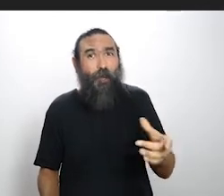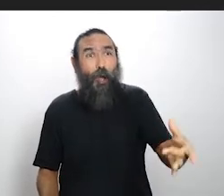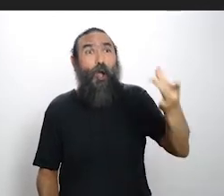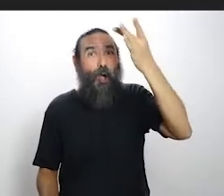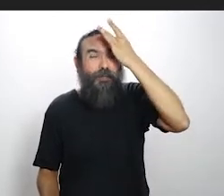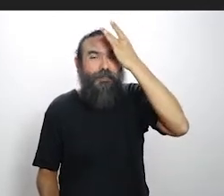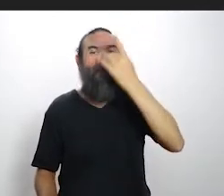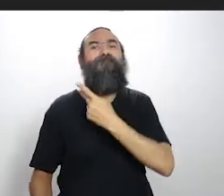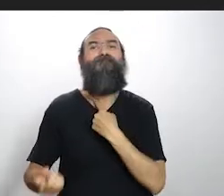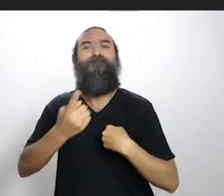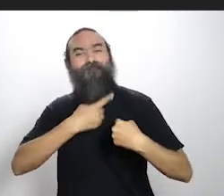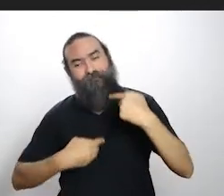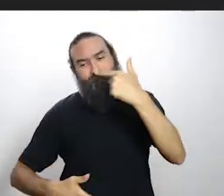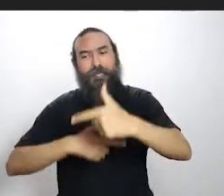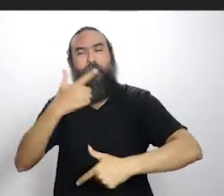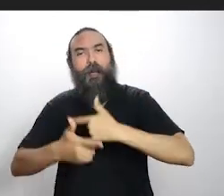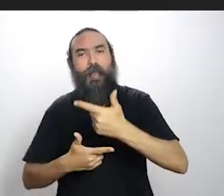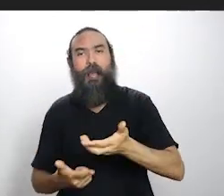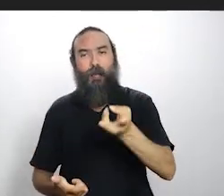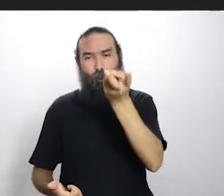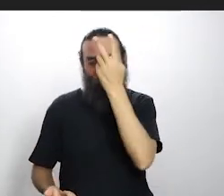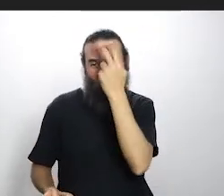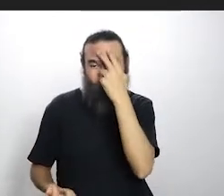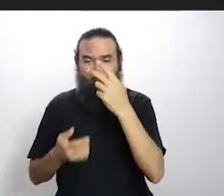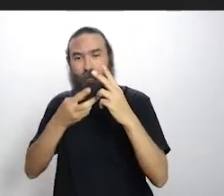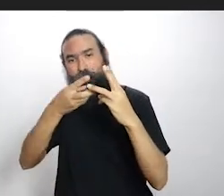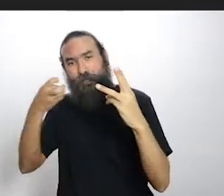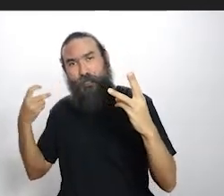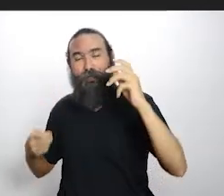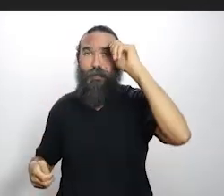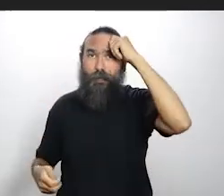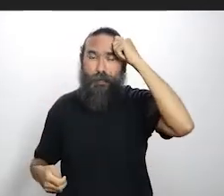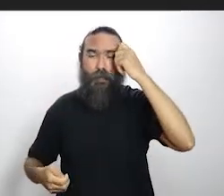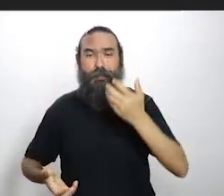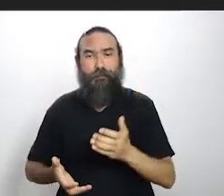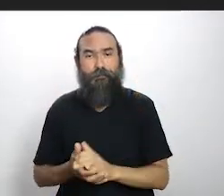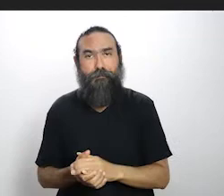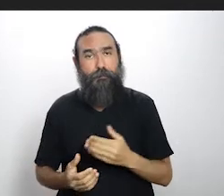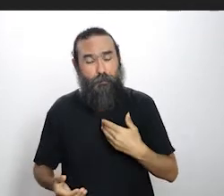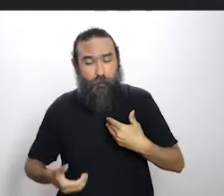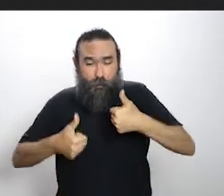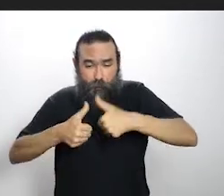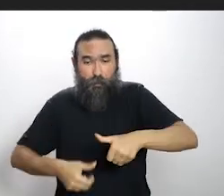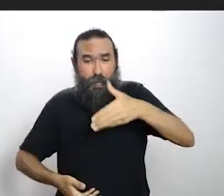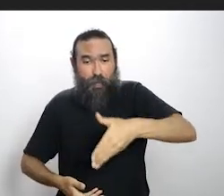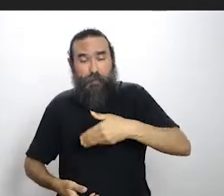aqui, então, e aguardo as próximas intervenções e perguntas. Muito obrigado.